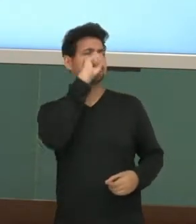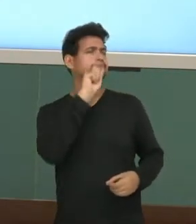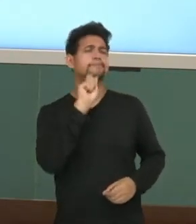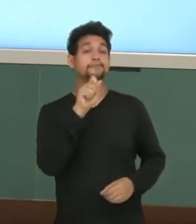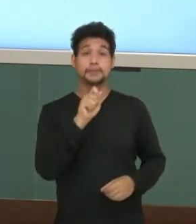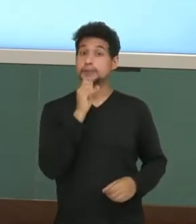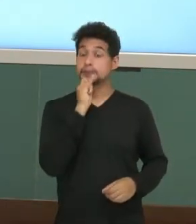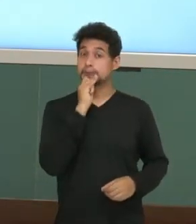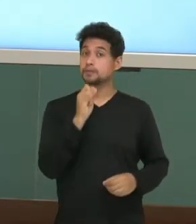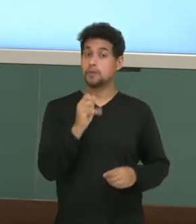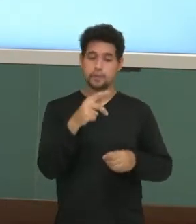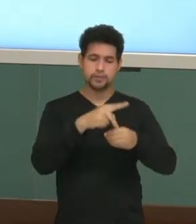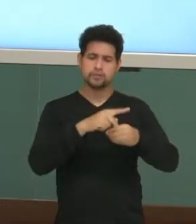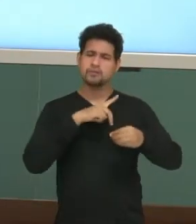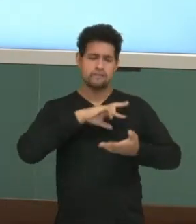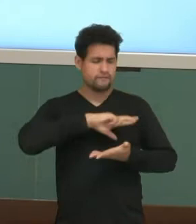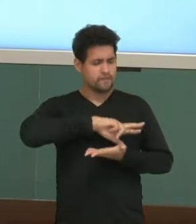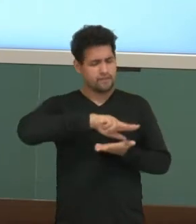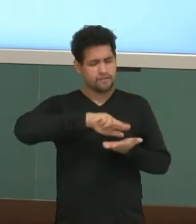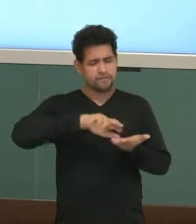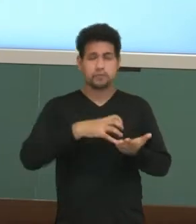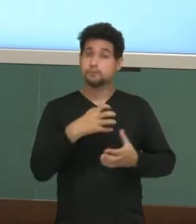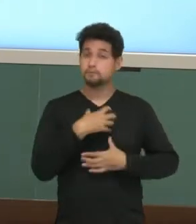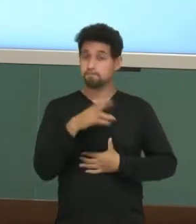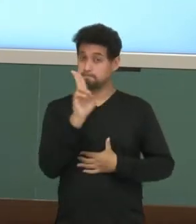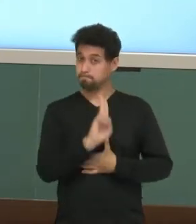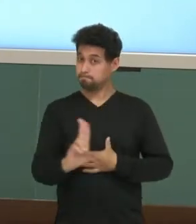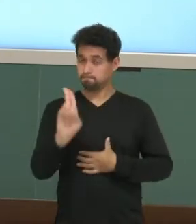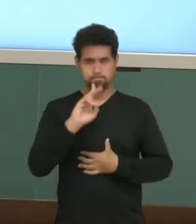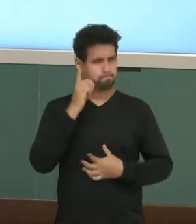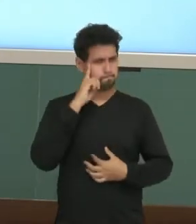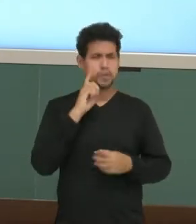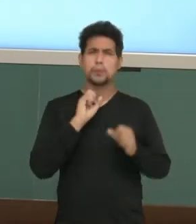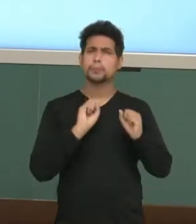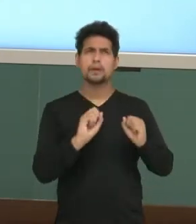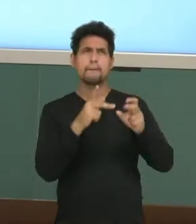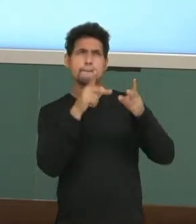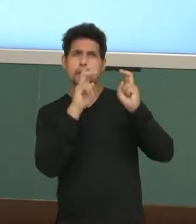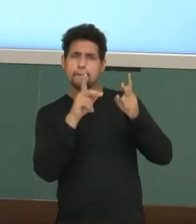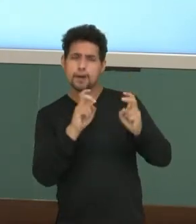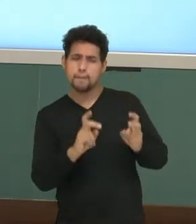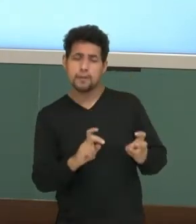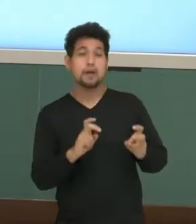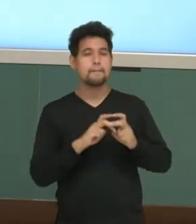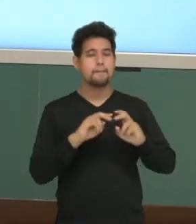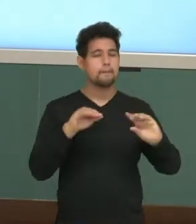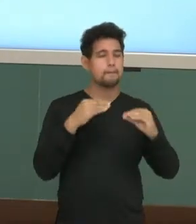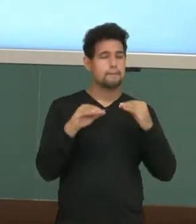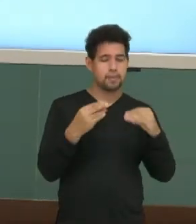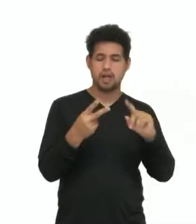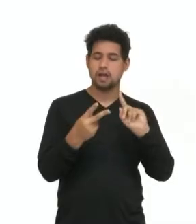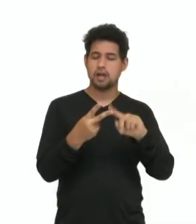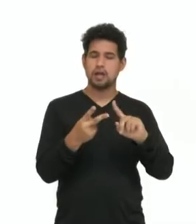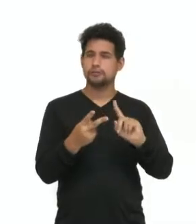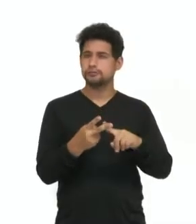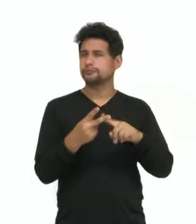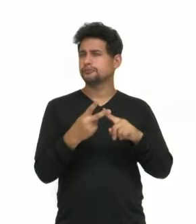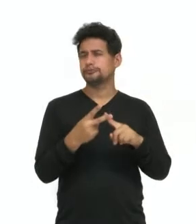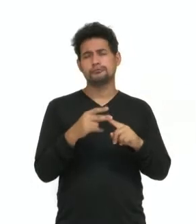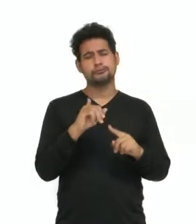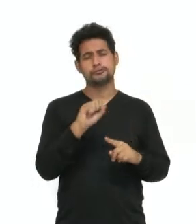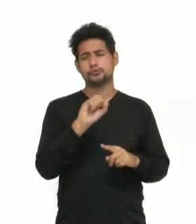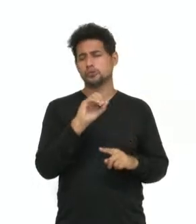petróleo ele tem uma infinidade de utilidades no nosso cotidiano. Podemos utilizá-lo para a produção de plástico, para a produção de isopor,